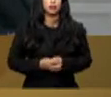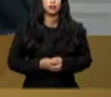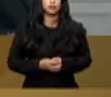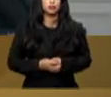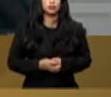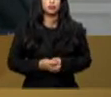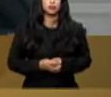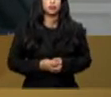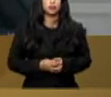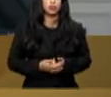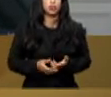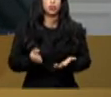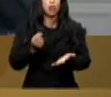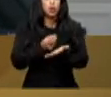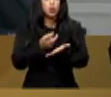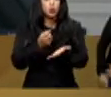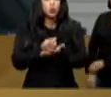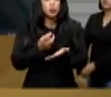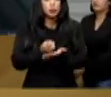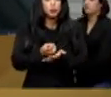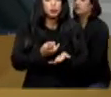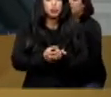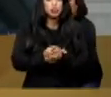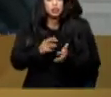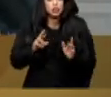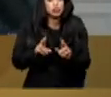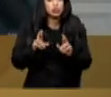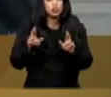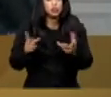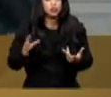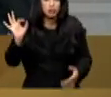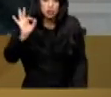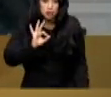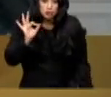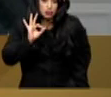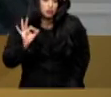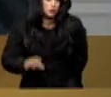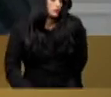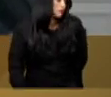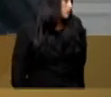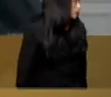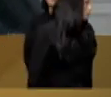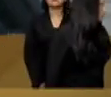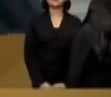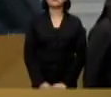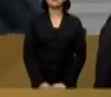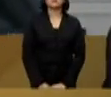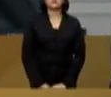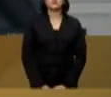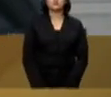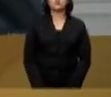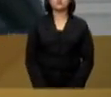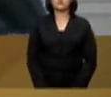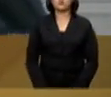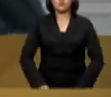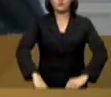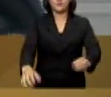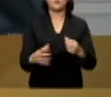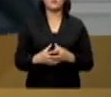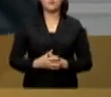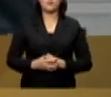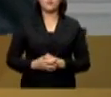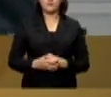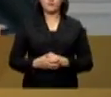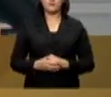Essa cobrança do diferencial de alíquotas do ICMS em operações interestaduais realizadas por